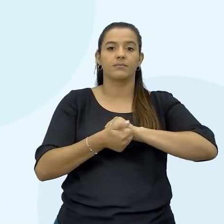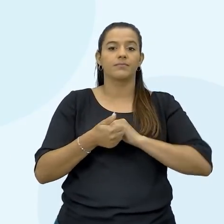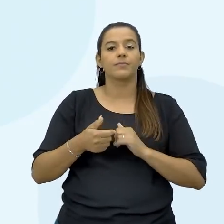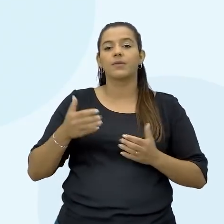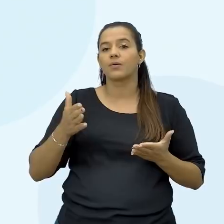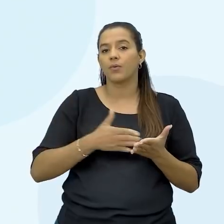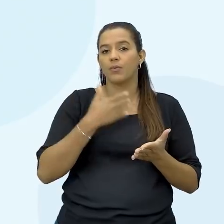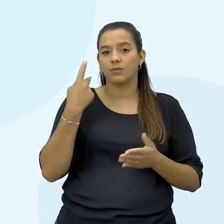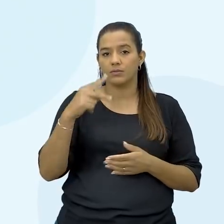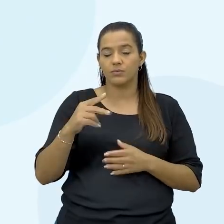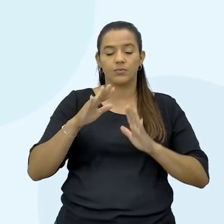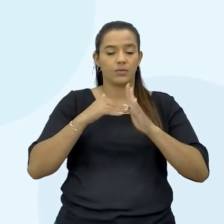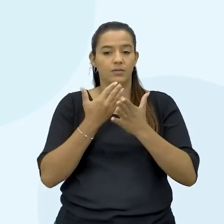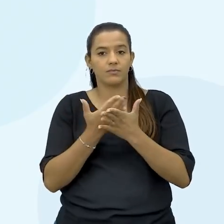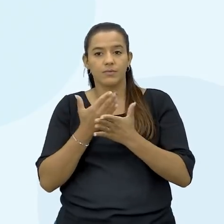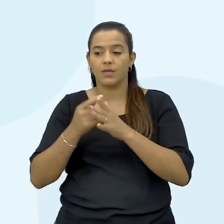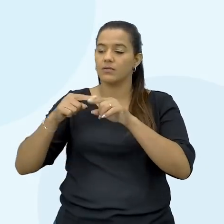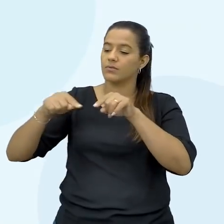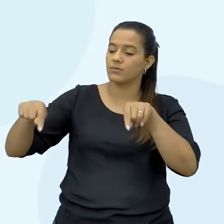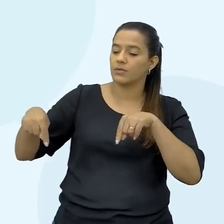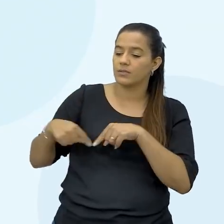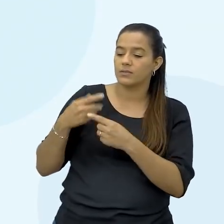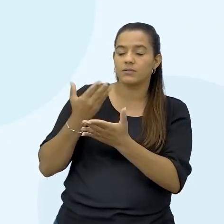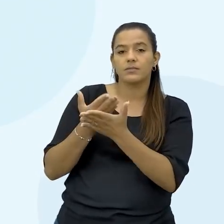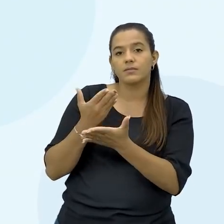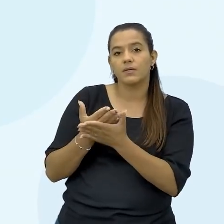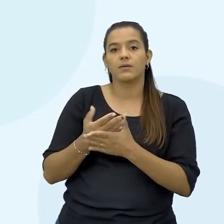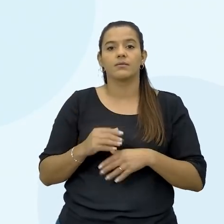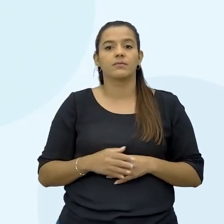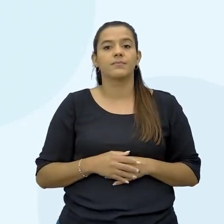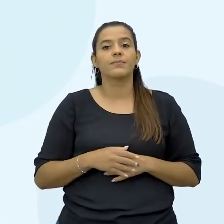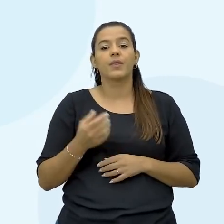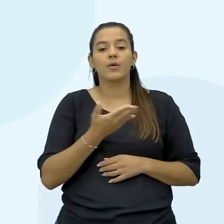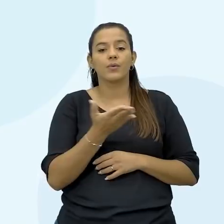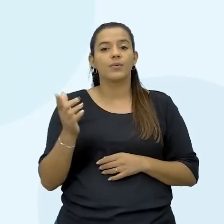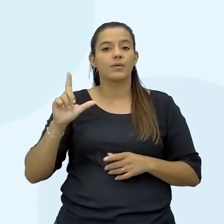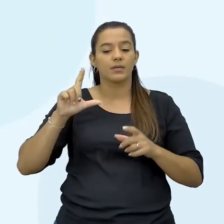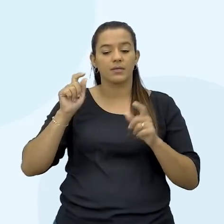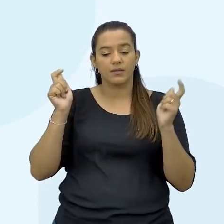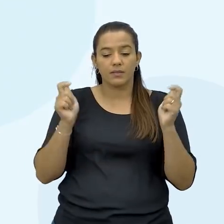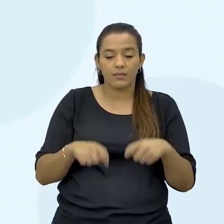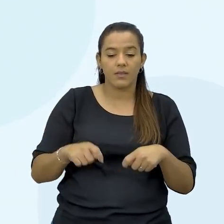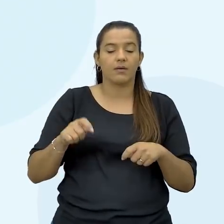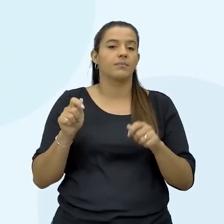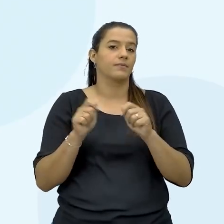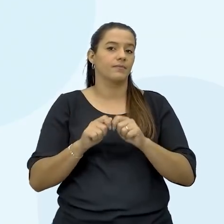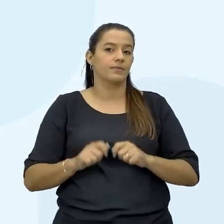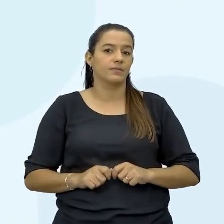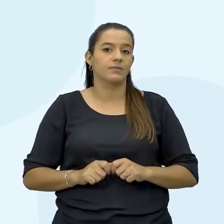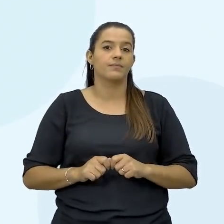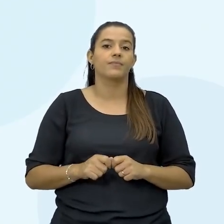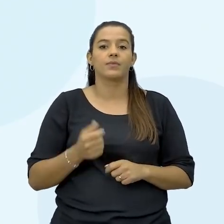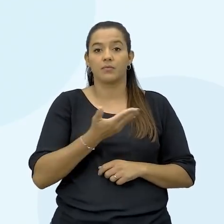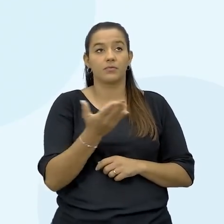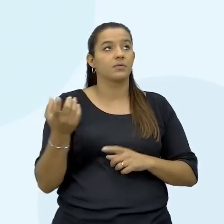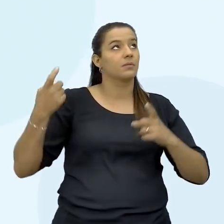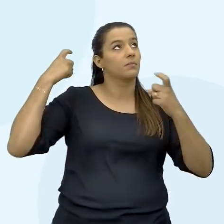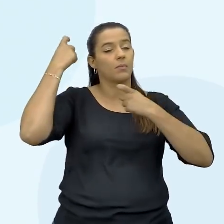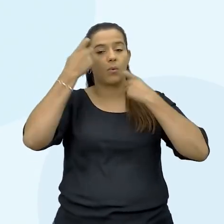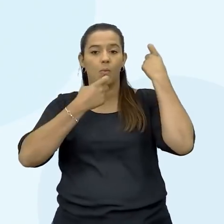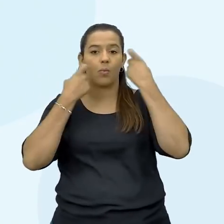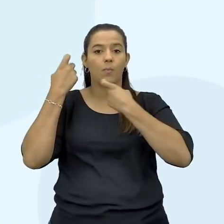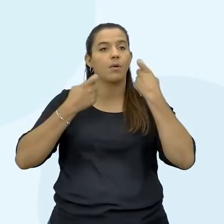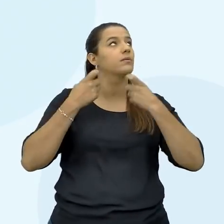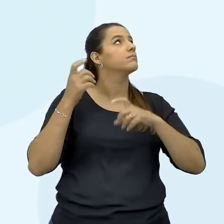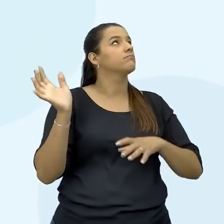sua realidade, à realidade escolar, à realidade da sua turma, ao que for viável, né? Não se preocupem